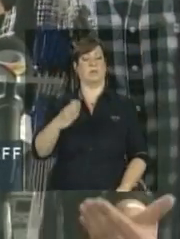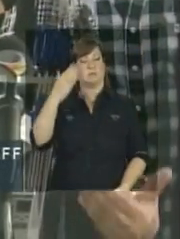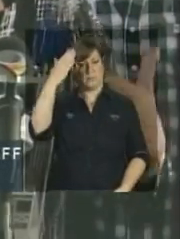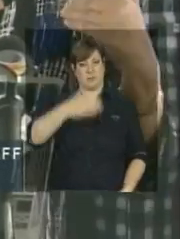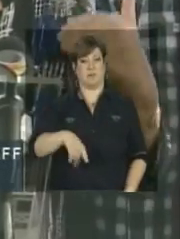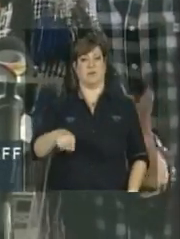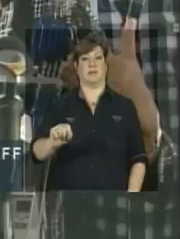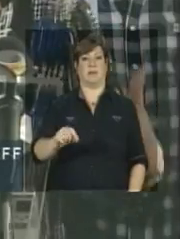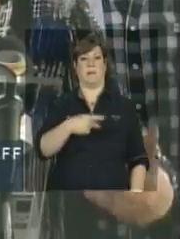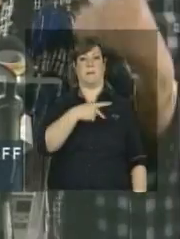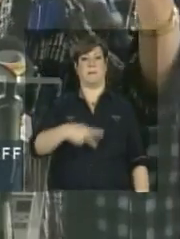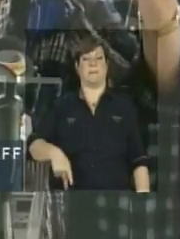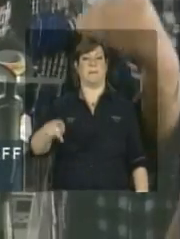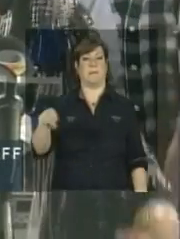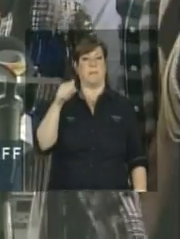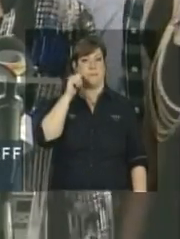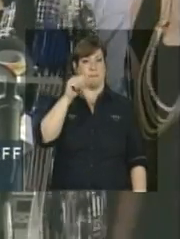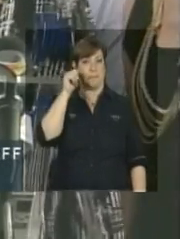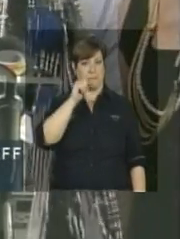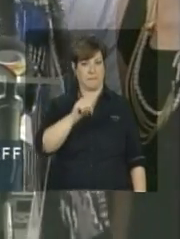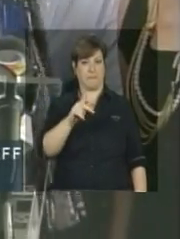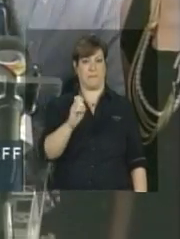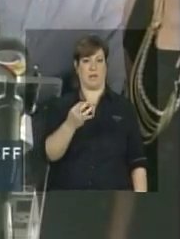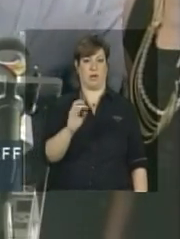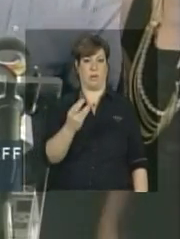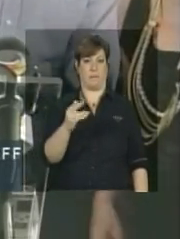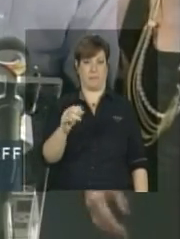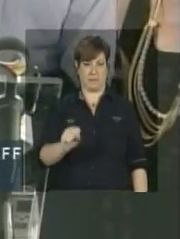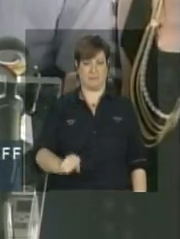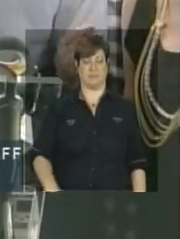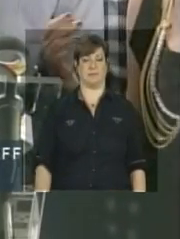da presidência Maria das Graças Foster.